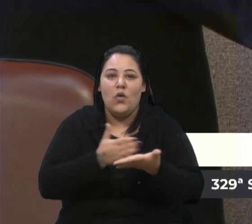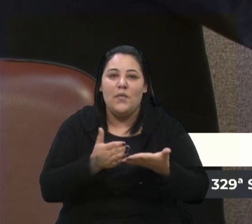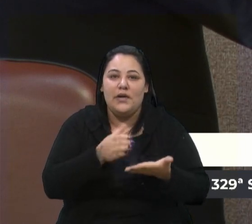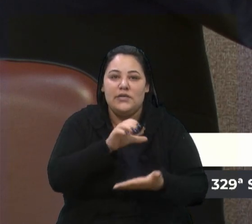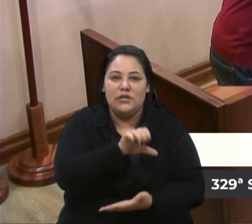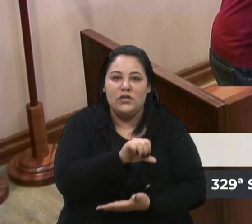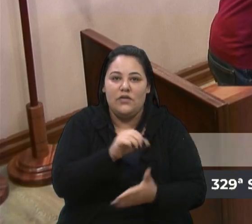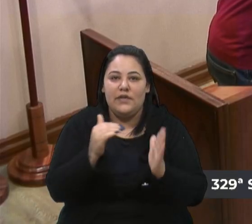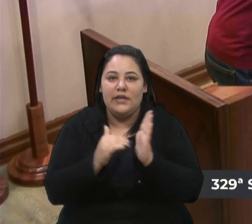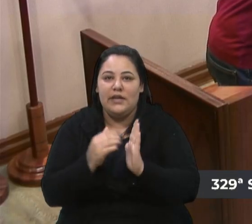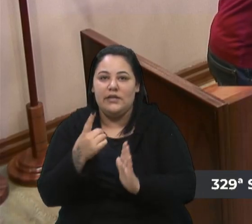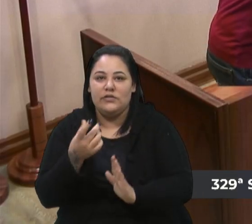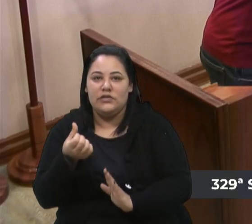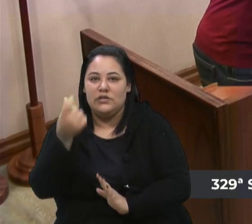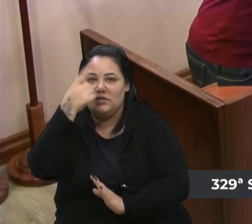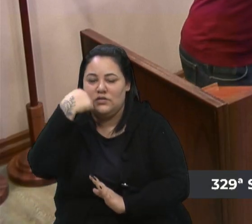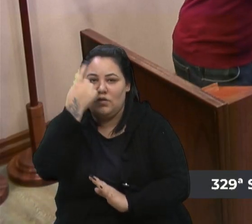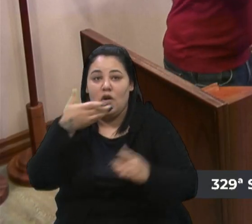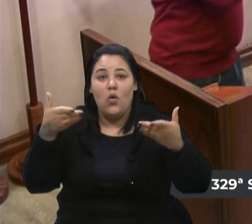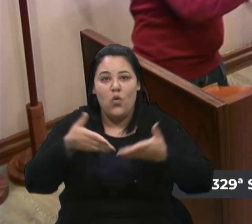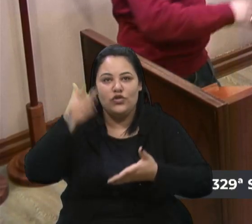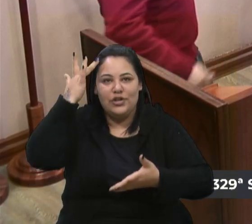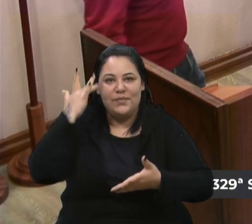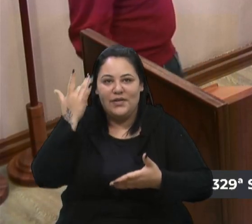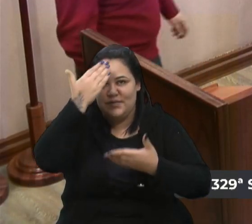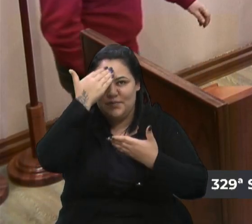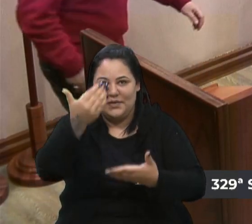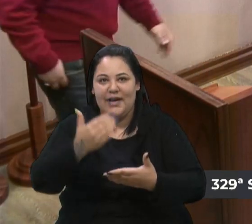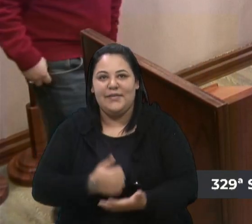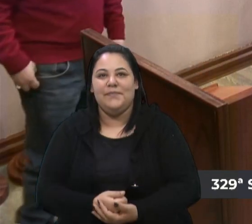horas, hoje e amanhã. Obrigado. Obrigado, vereador Camilles. Próximo